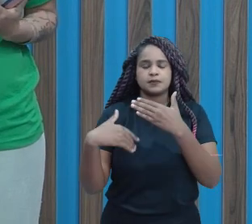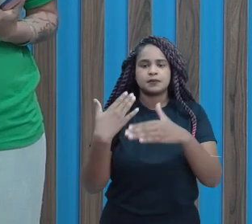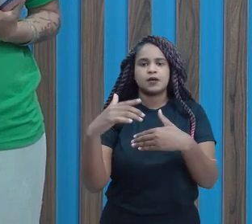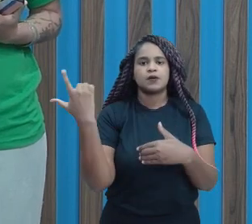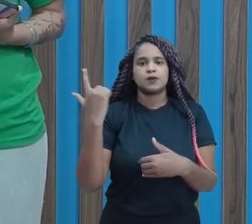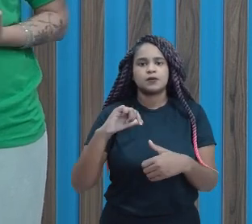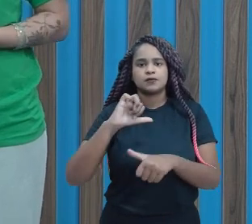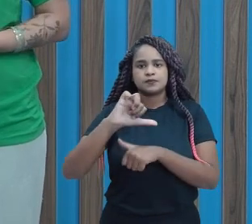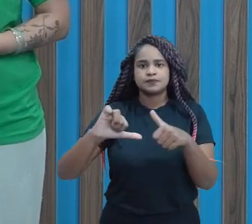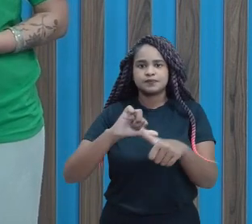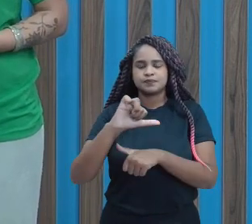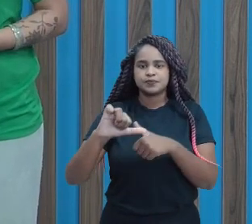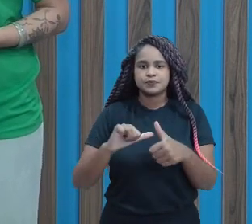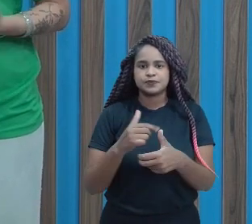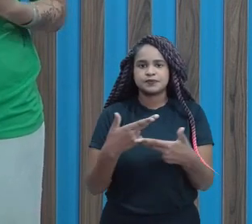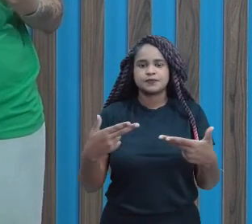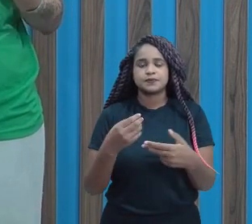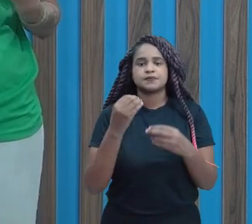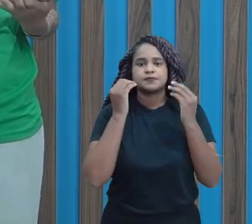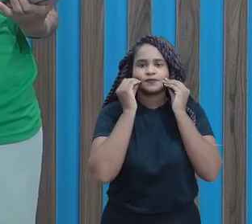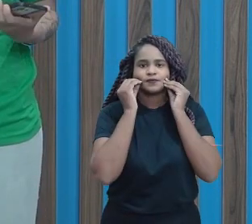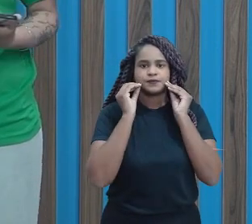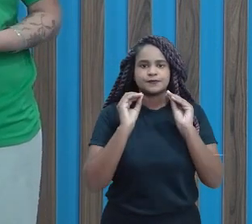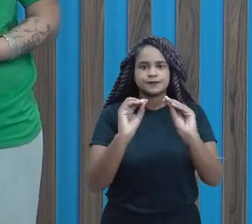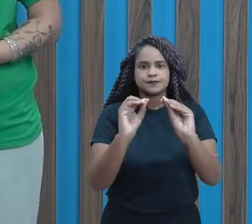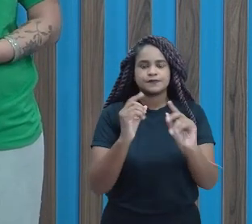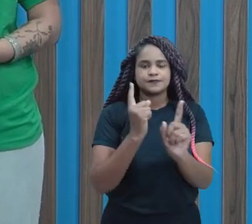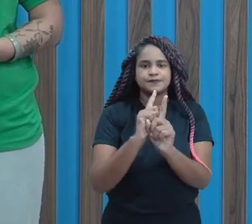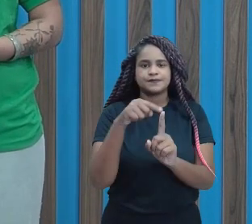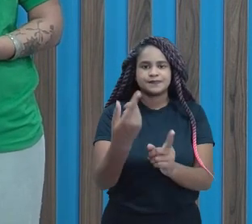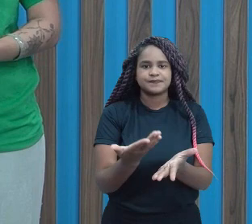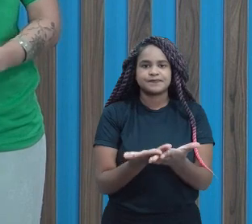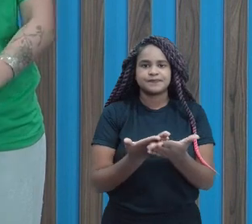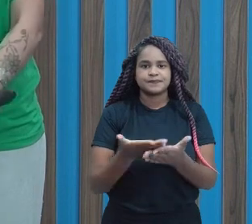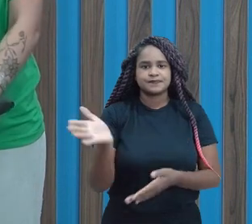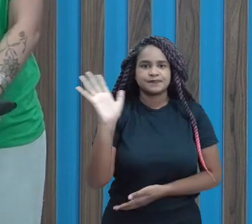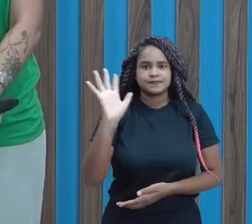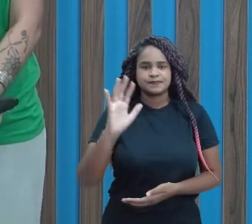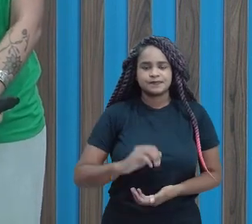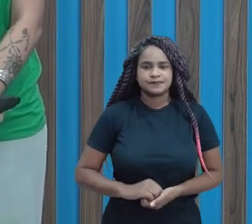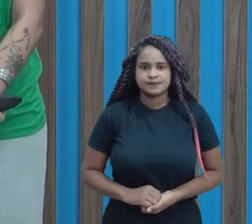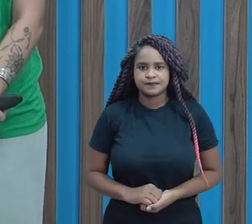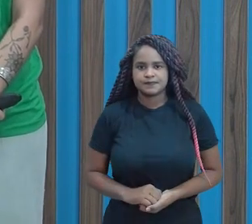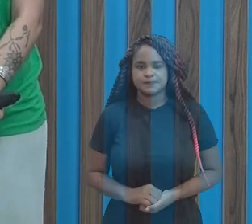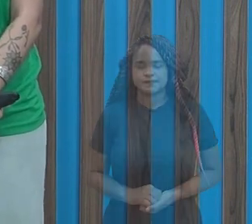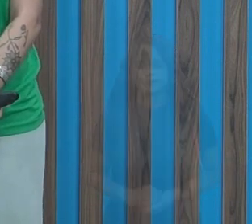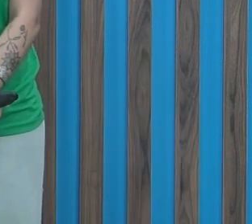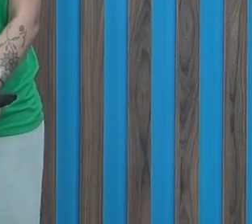transformação. Certo? Um beijo bem grande e até a próxima aula. Tchau, tchau!